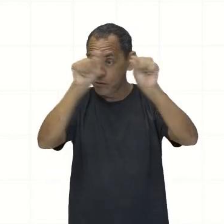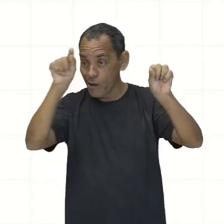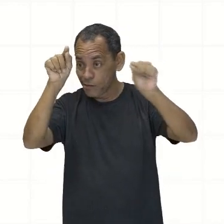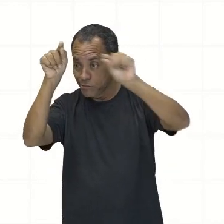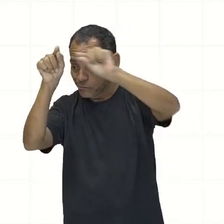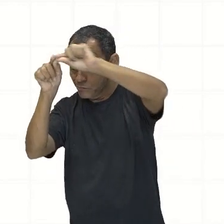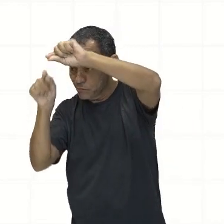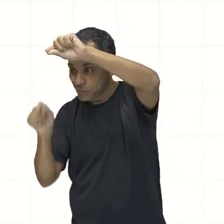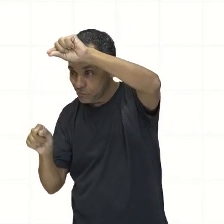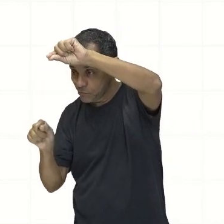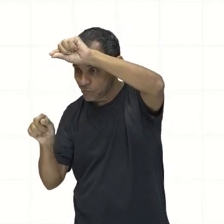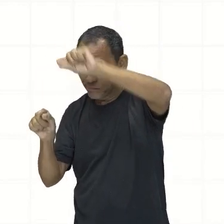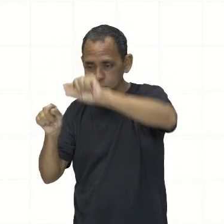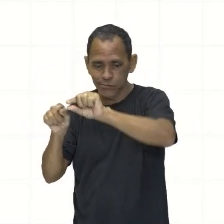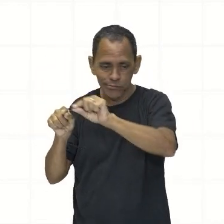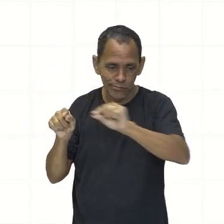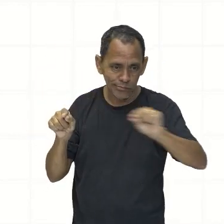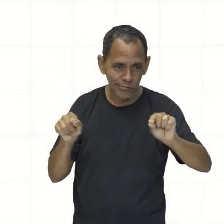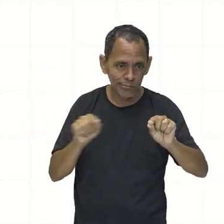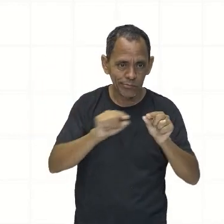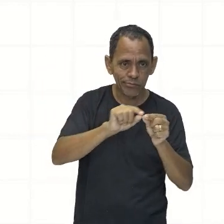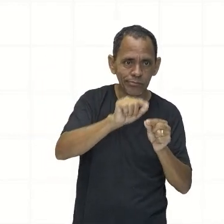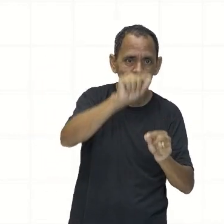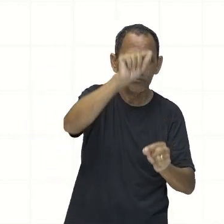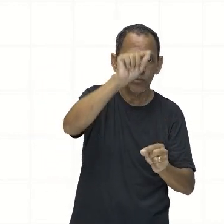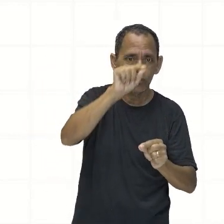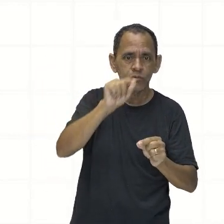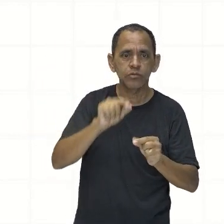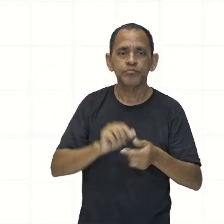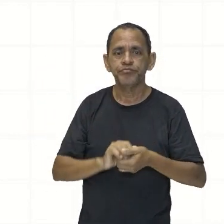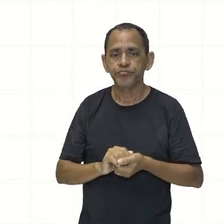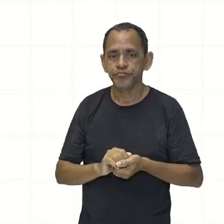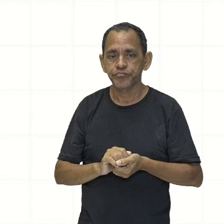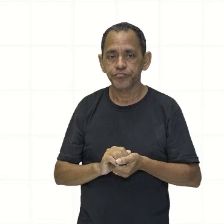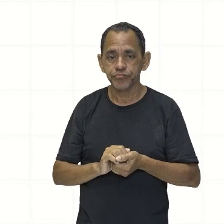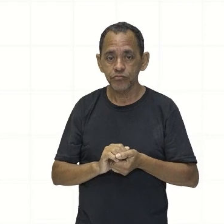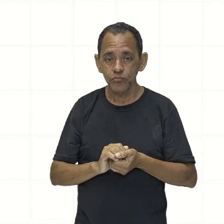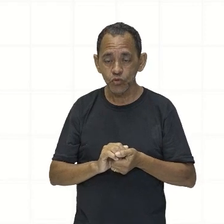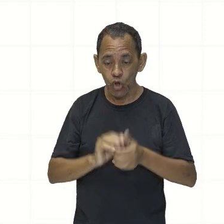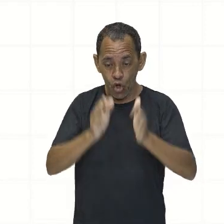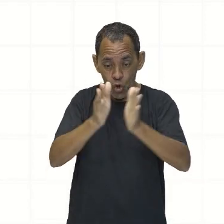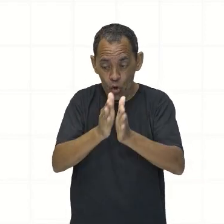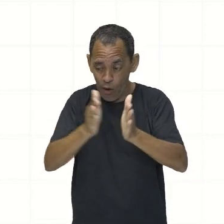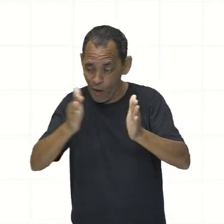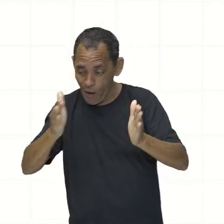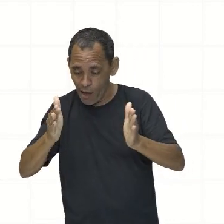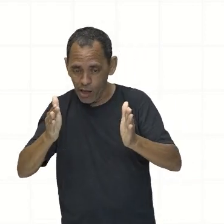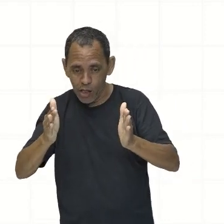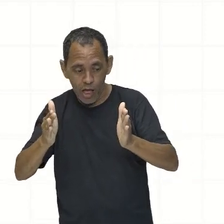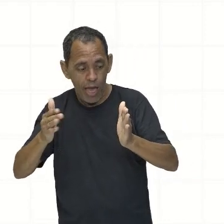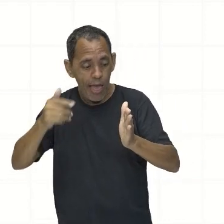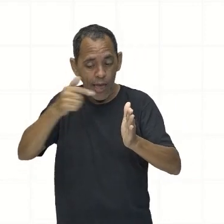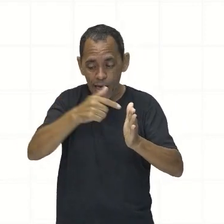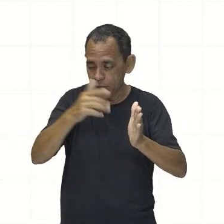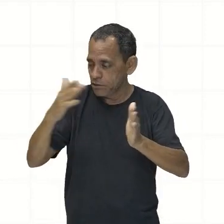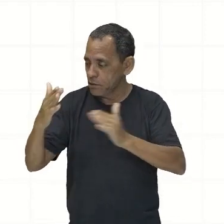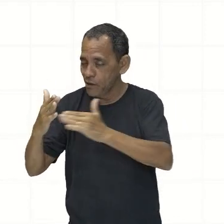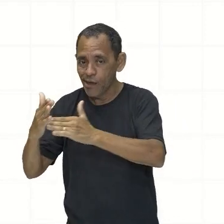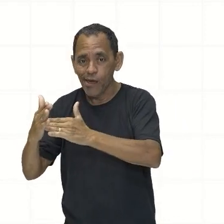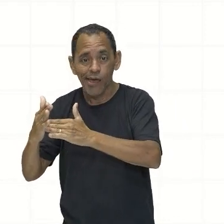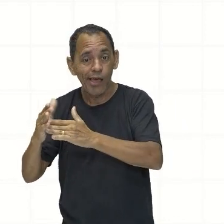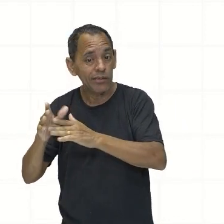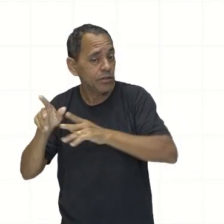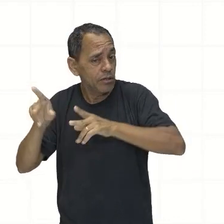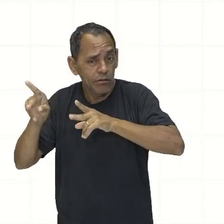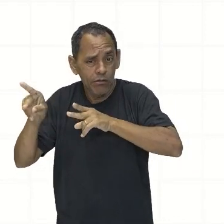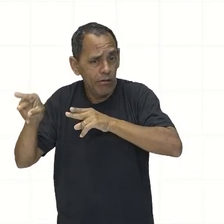são iguais. Ou seja, este aqui, é igual a este